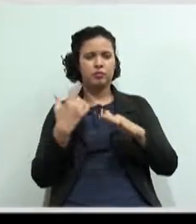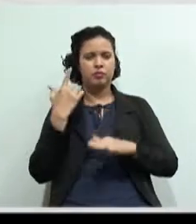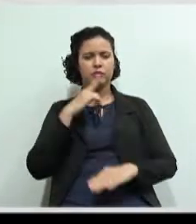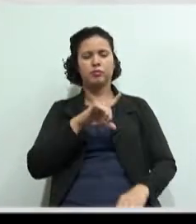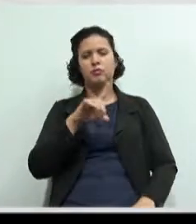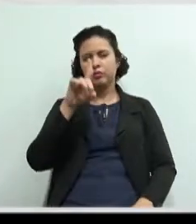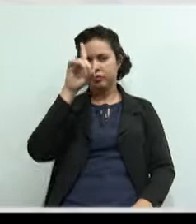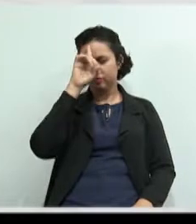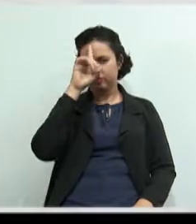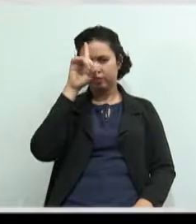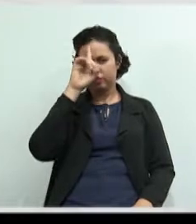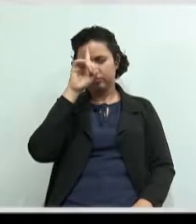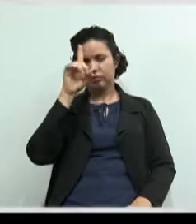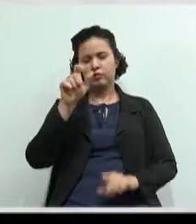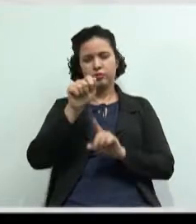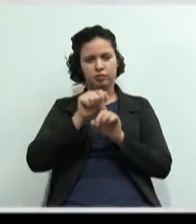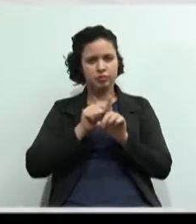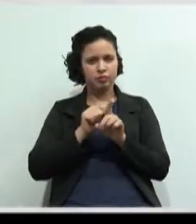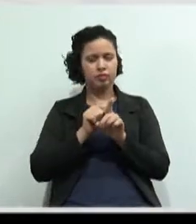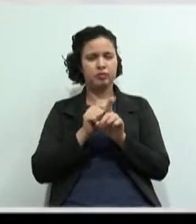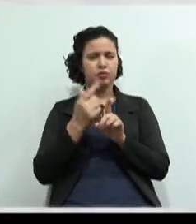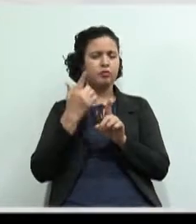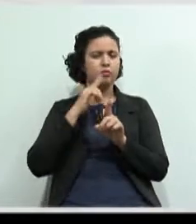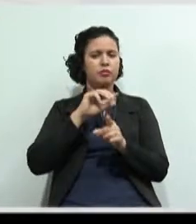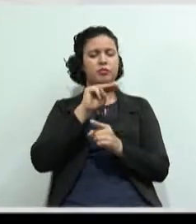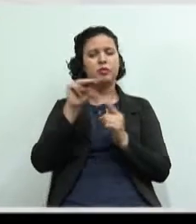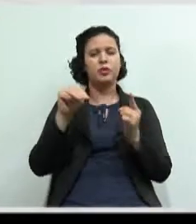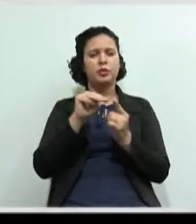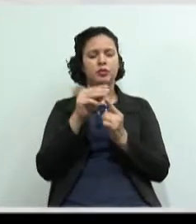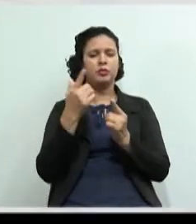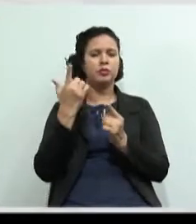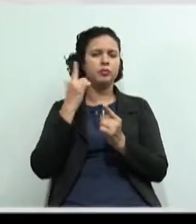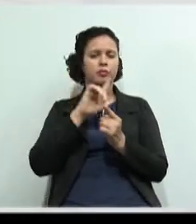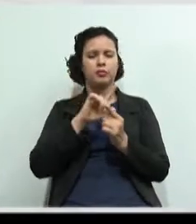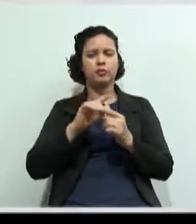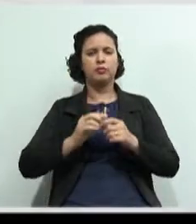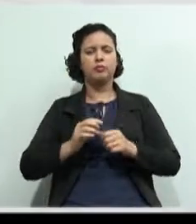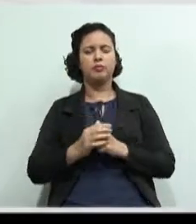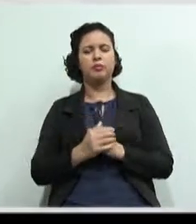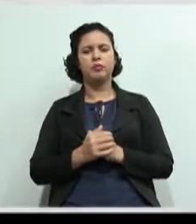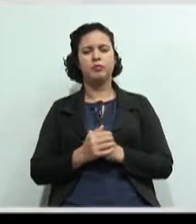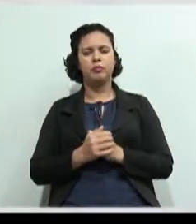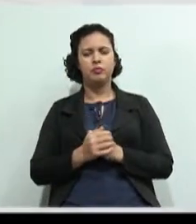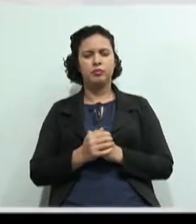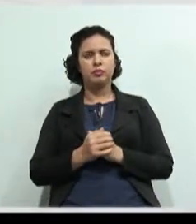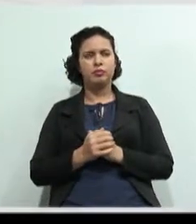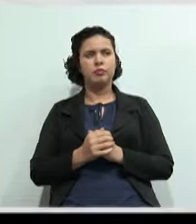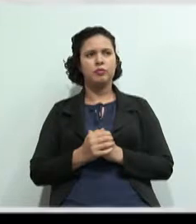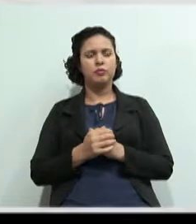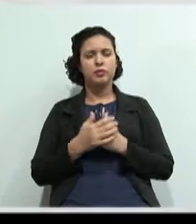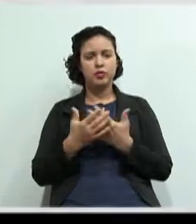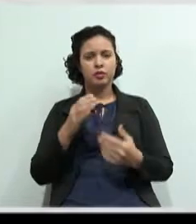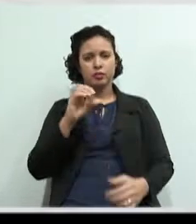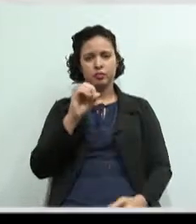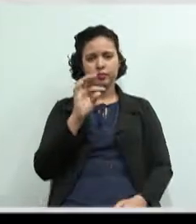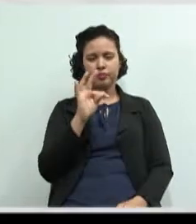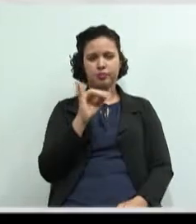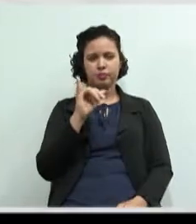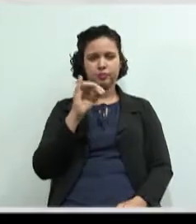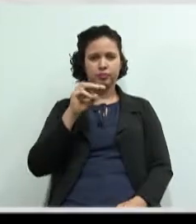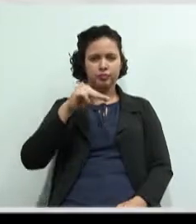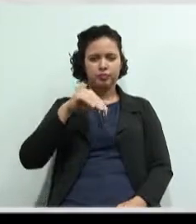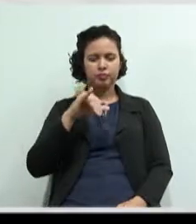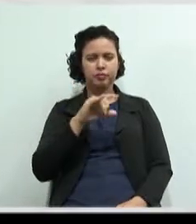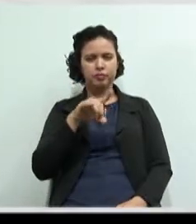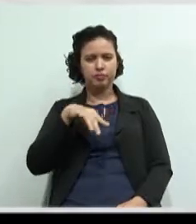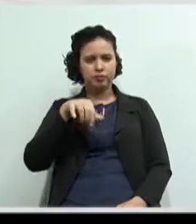para avaliar quais metas foram alcançadas. Olha isso daqui, ó. Otimizar o funcionamento. Como é que você otimiza o funcionamento